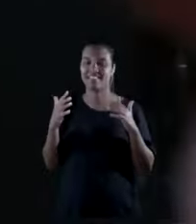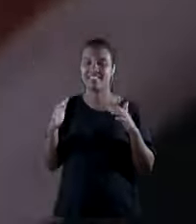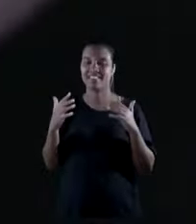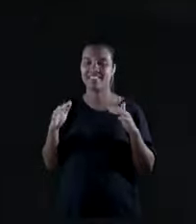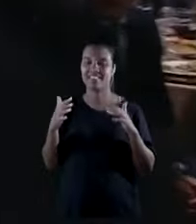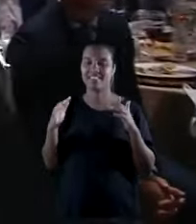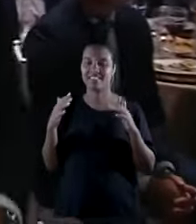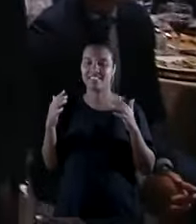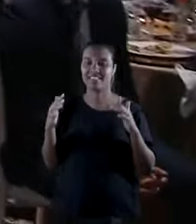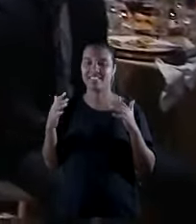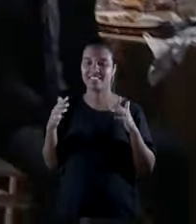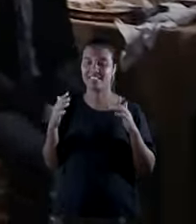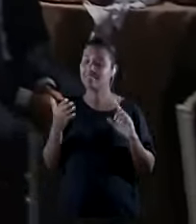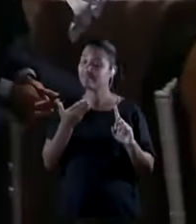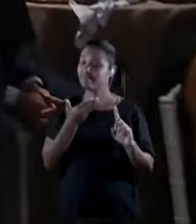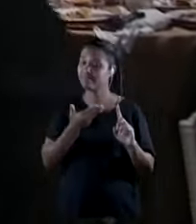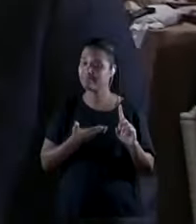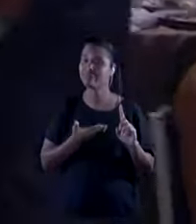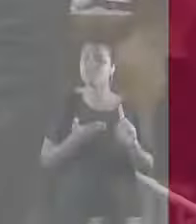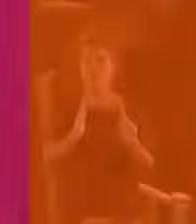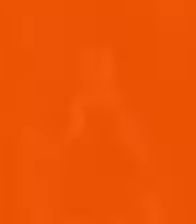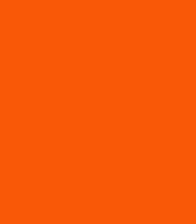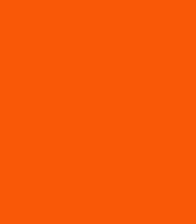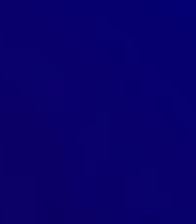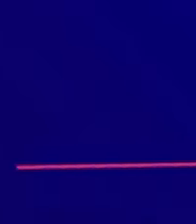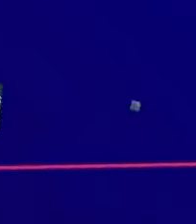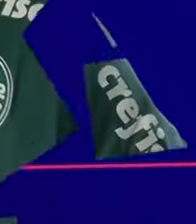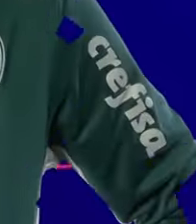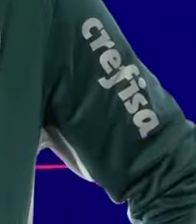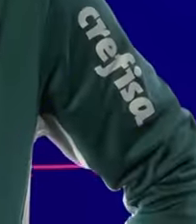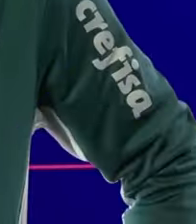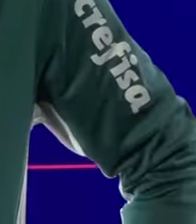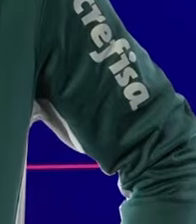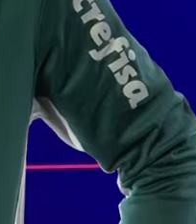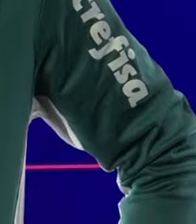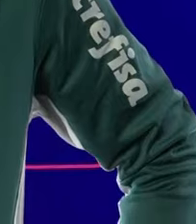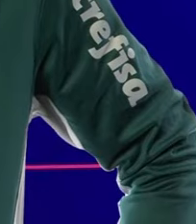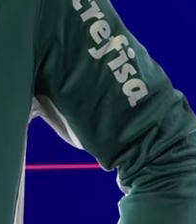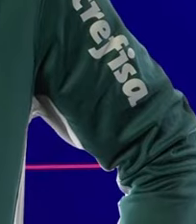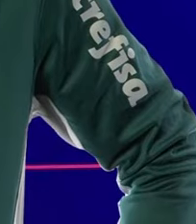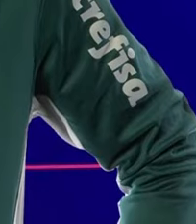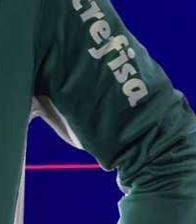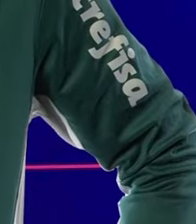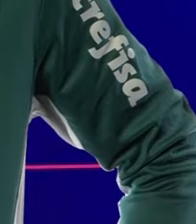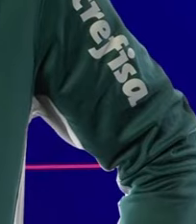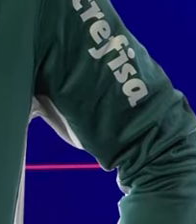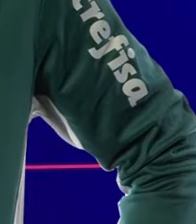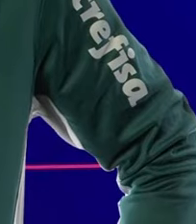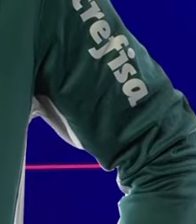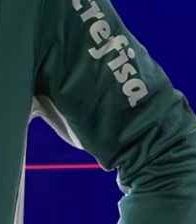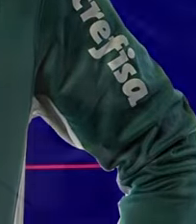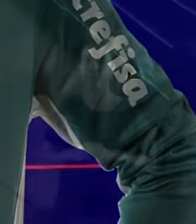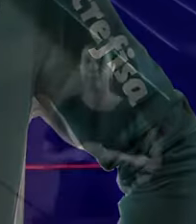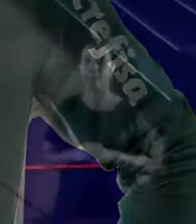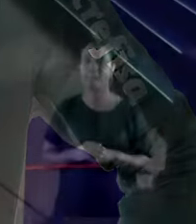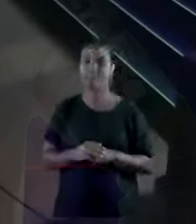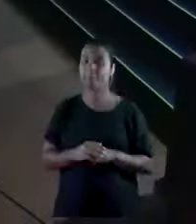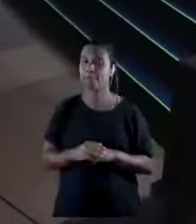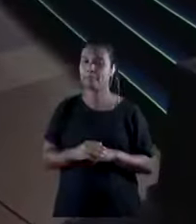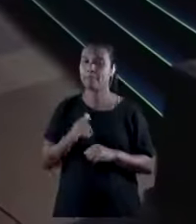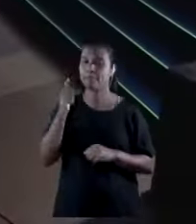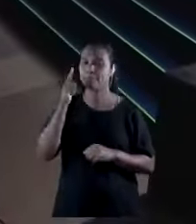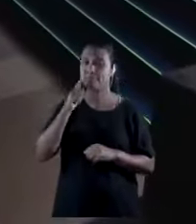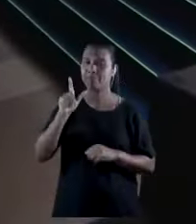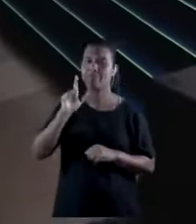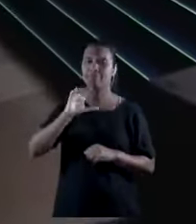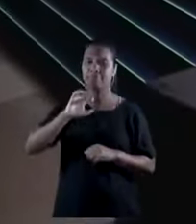Abel Ferreira, que chegou ao seu 10º título pelo Verdão, e igualou Oswaldo Brandão como o maior vencedor da história